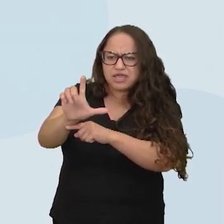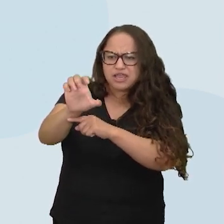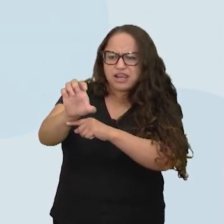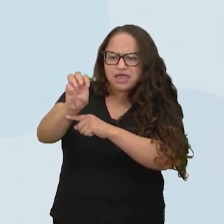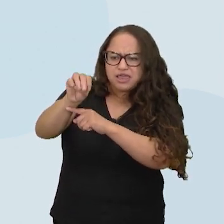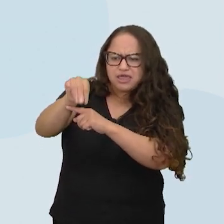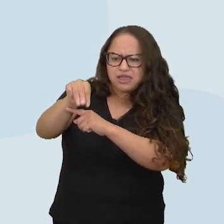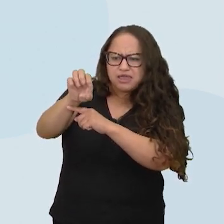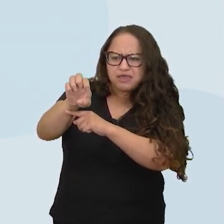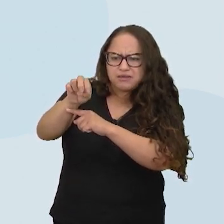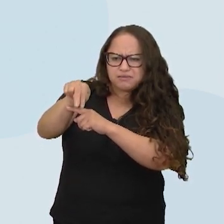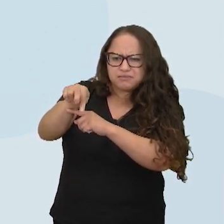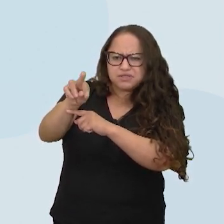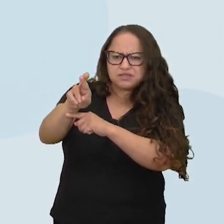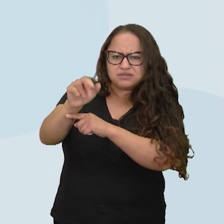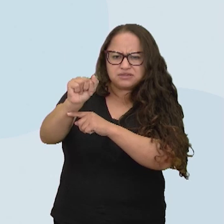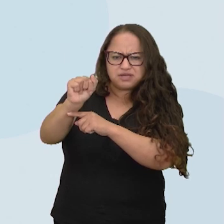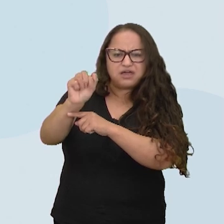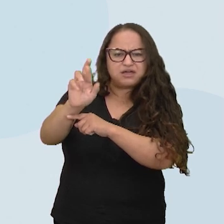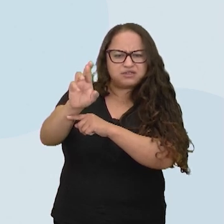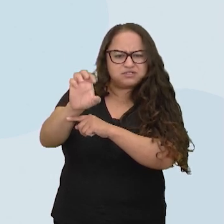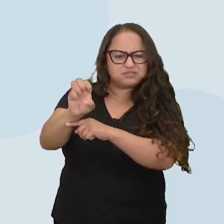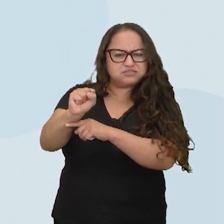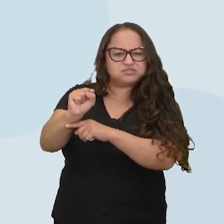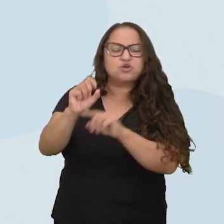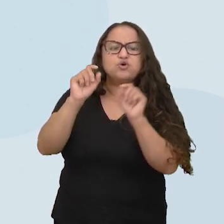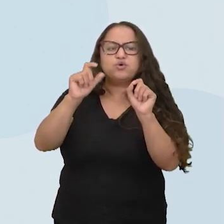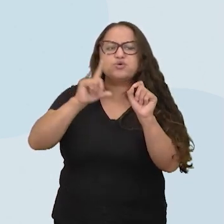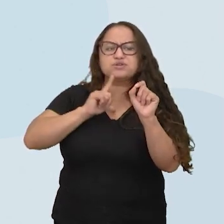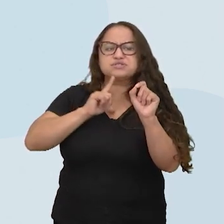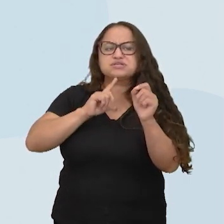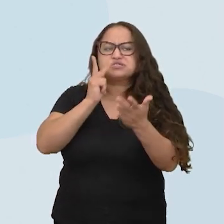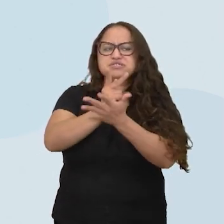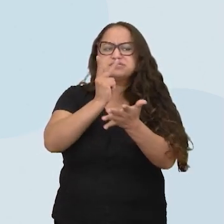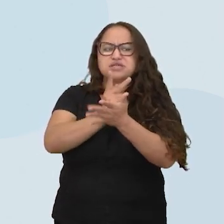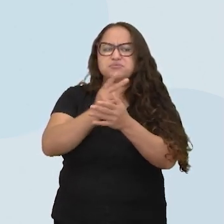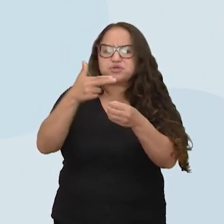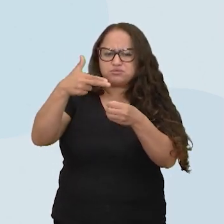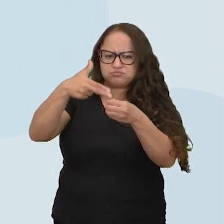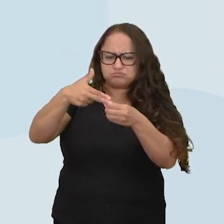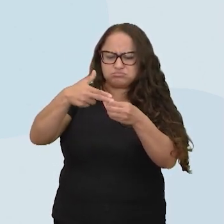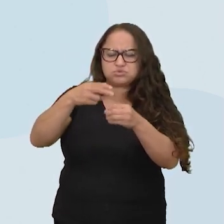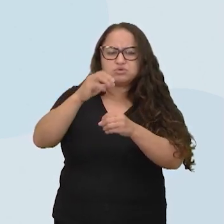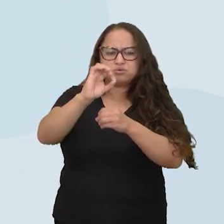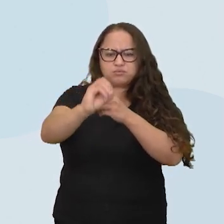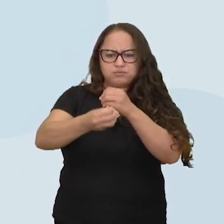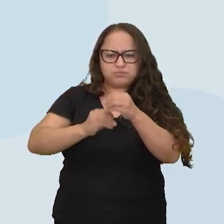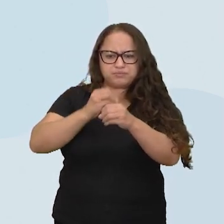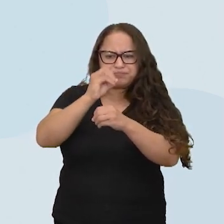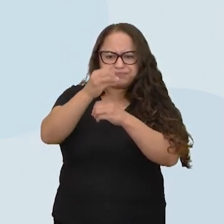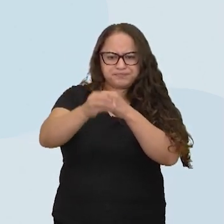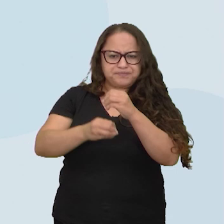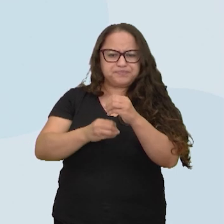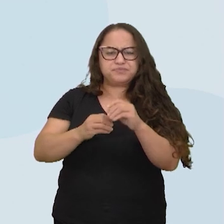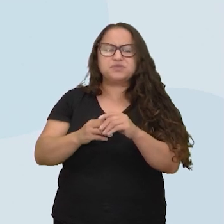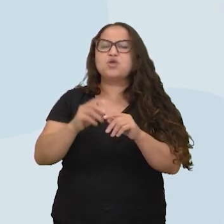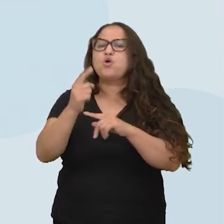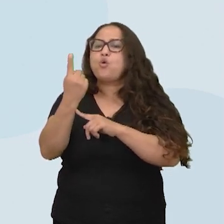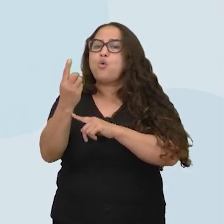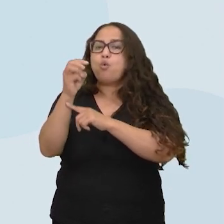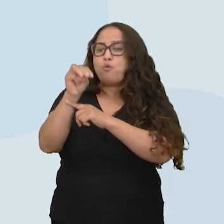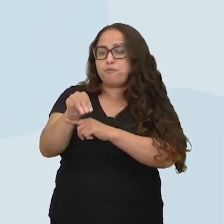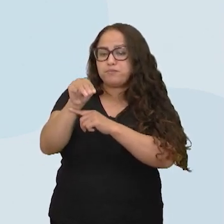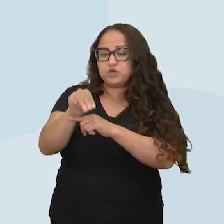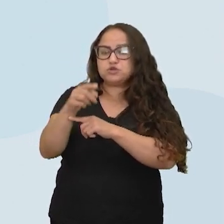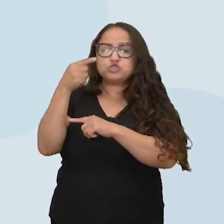elementares? O que mantém a estabilidade do núcleo, a estabilidade nuclear, né? Vou dar pra você, pessoal, um minutinho aí pra